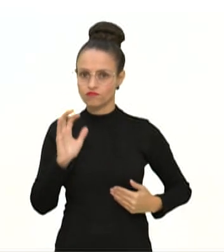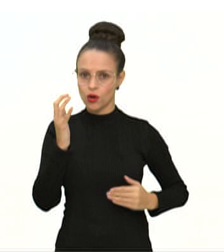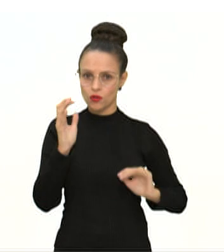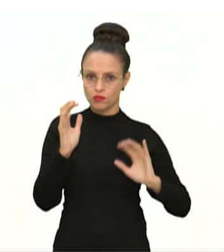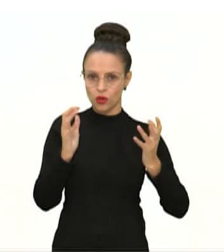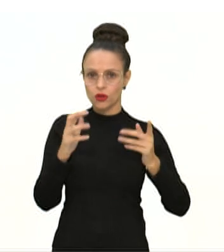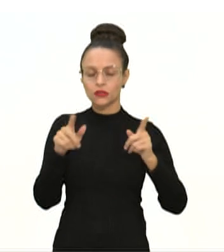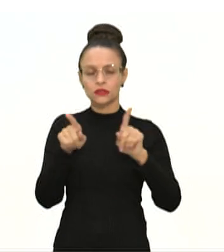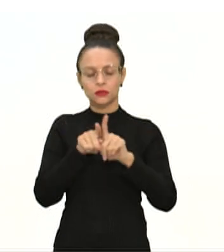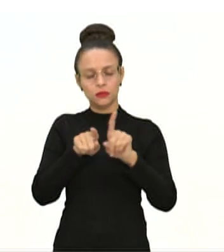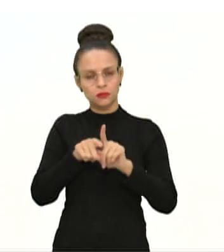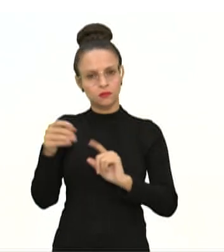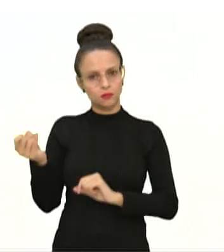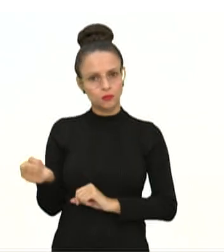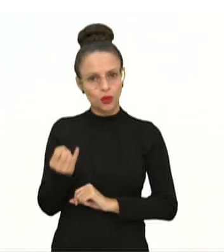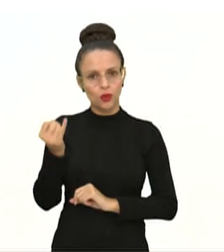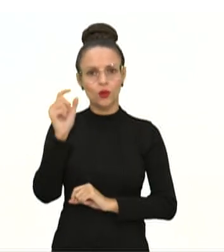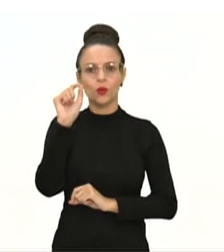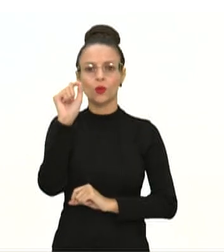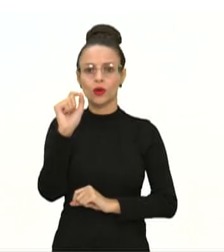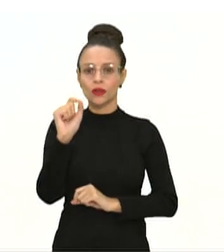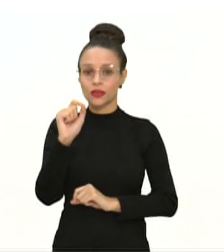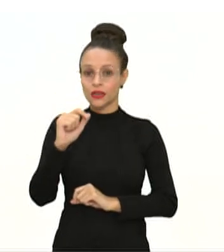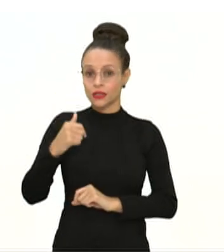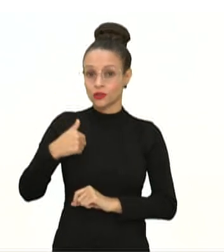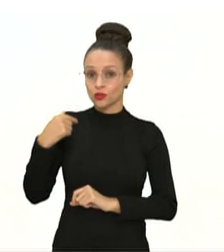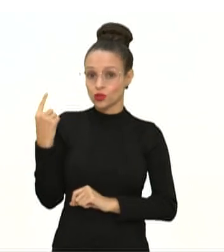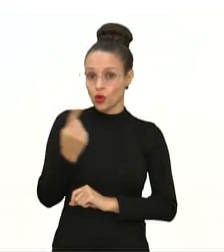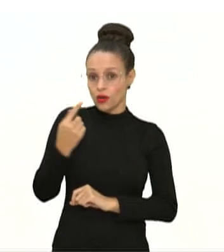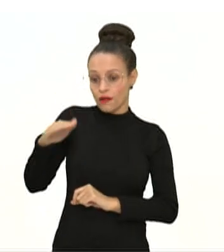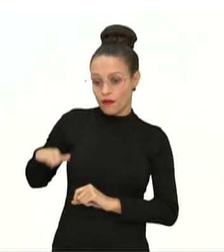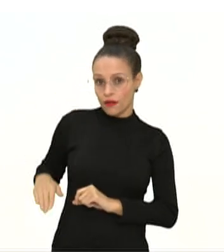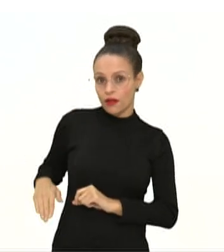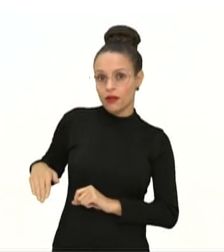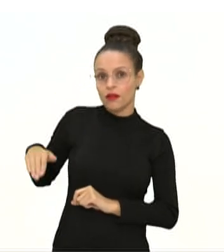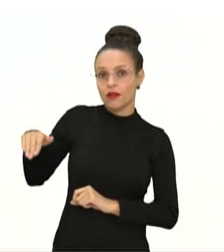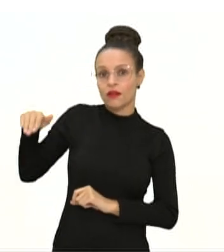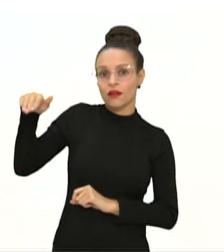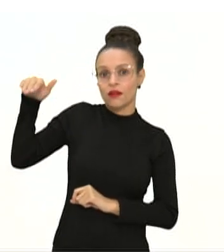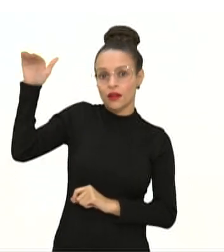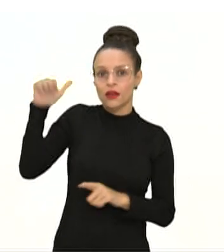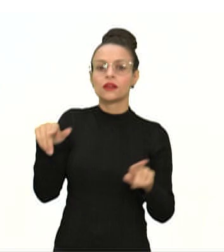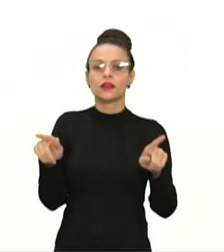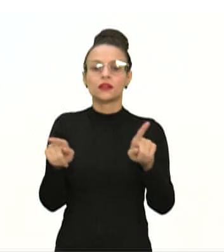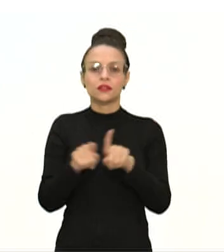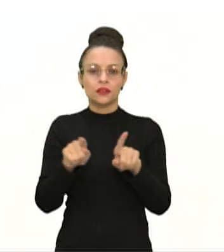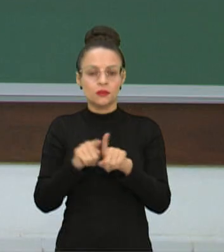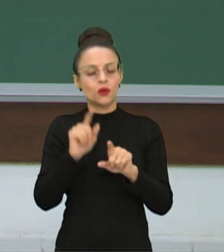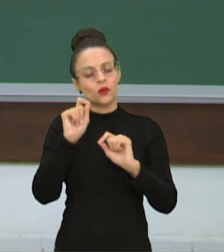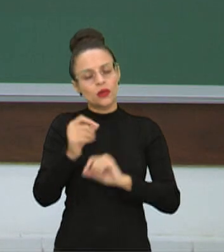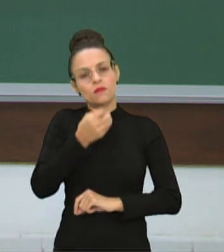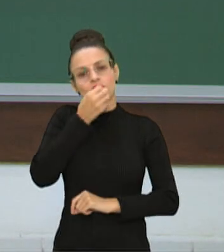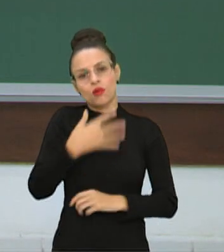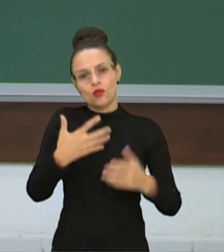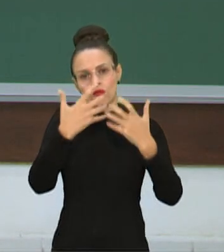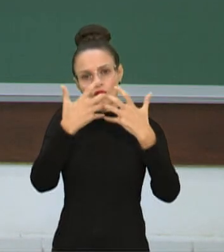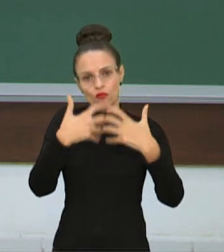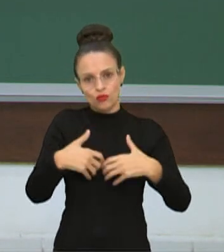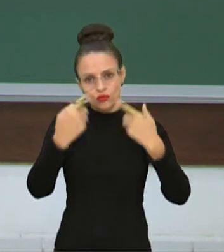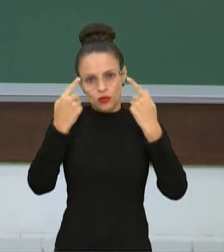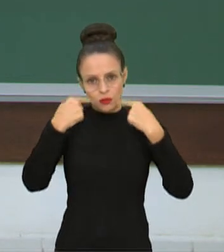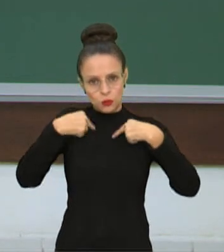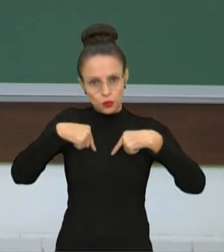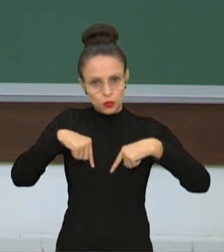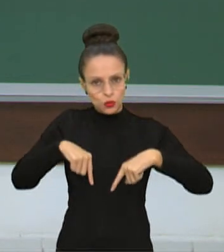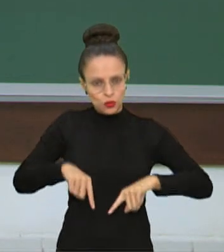ser indispensáveis para o nosso crescimento, tá? E também para um bom funcionamento do organismo,